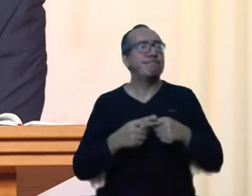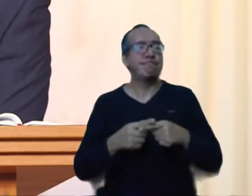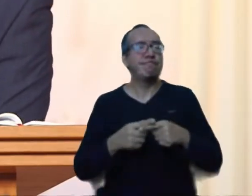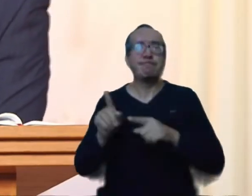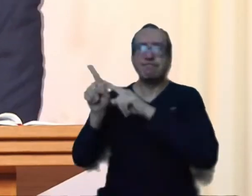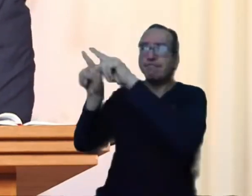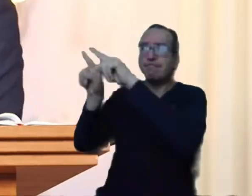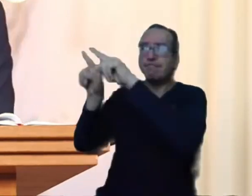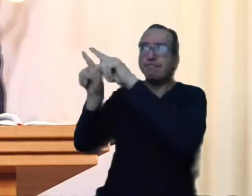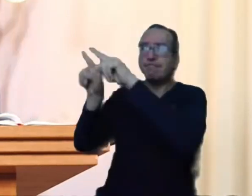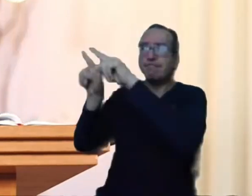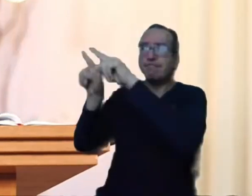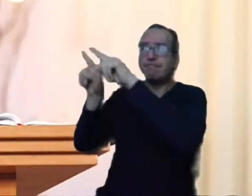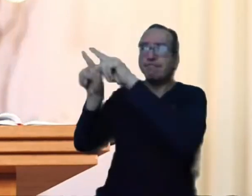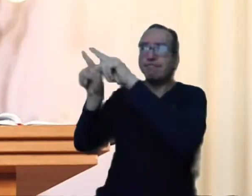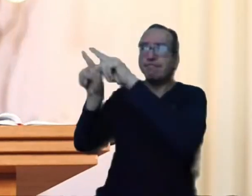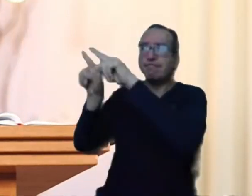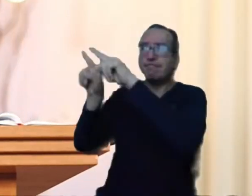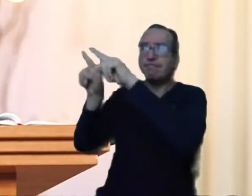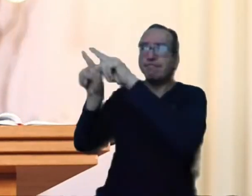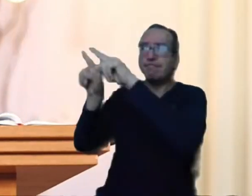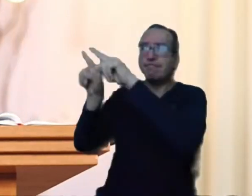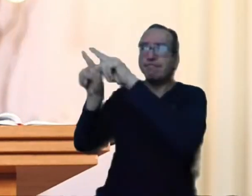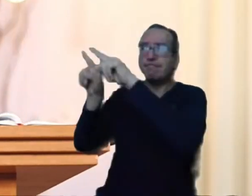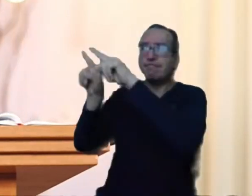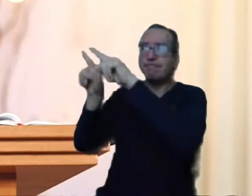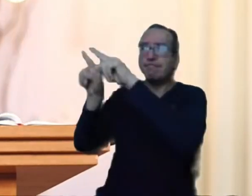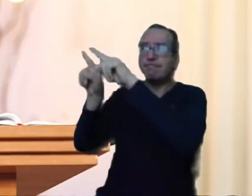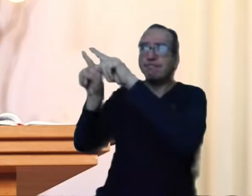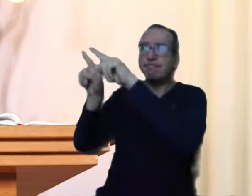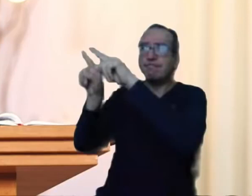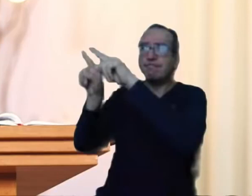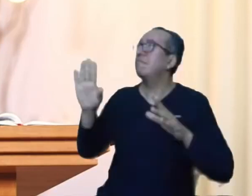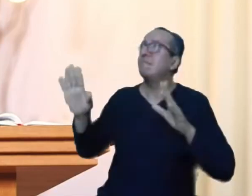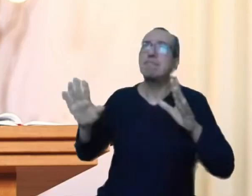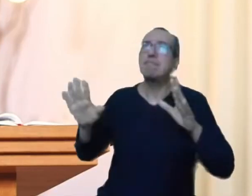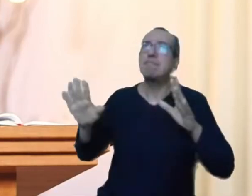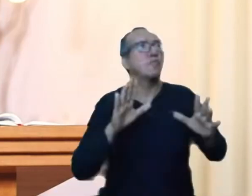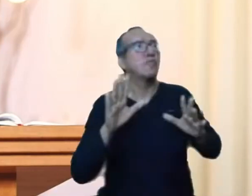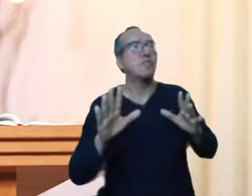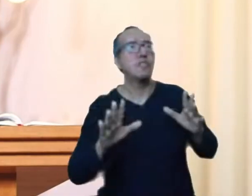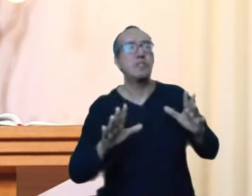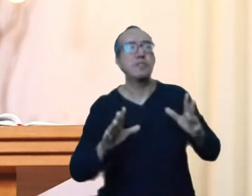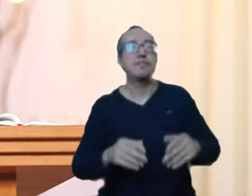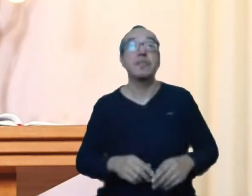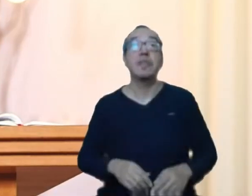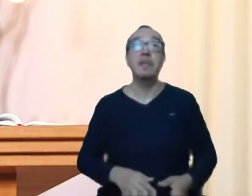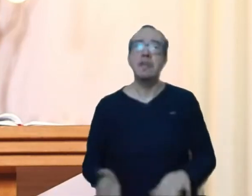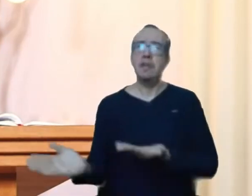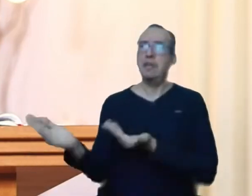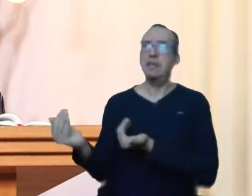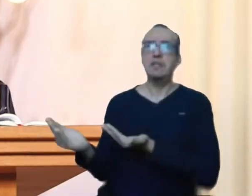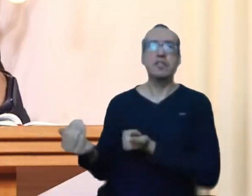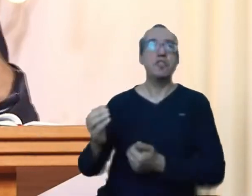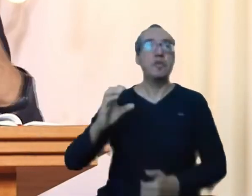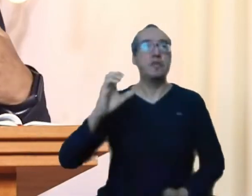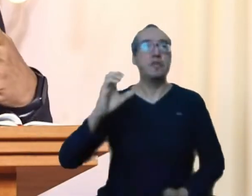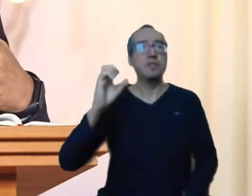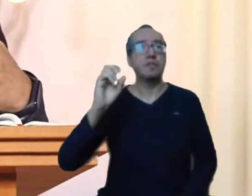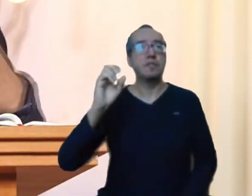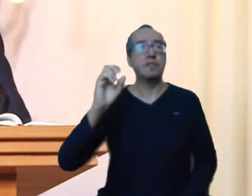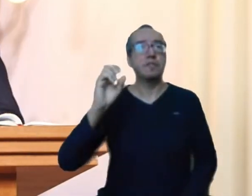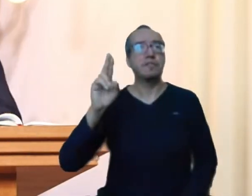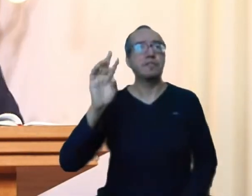Talvez o jovem Eutico, ele tenha escolhido esse lugar para sentar